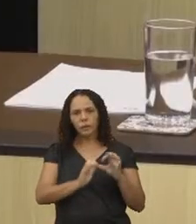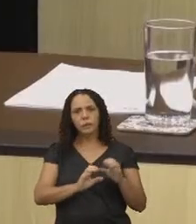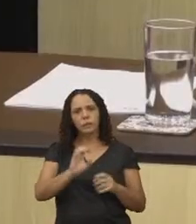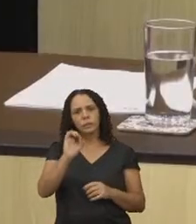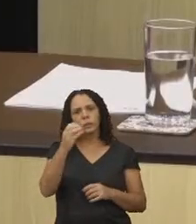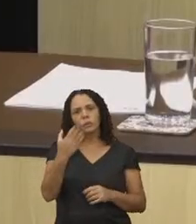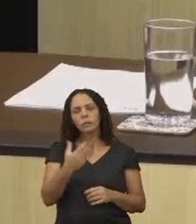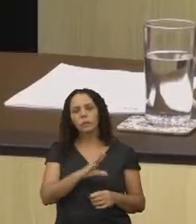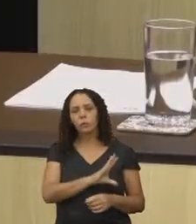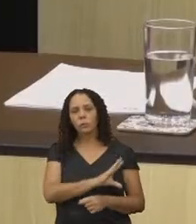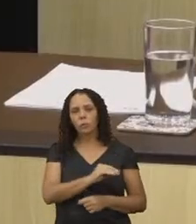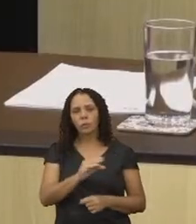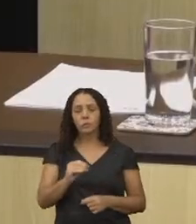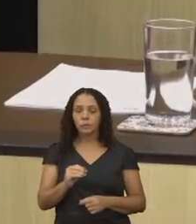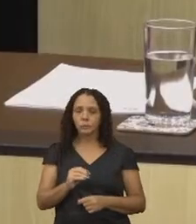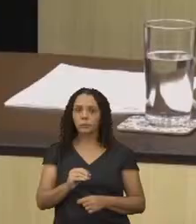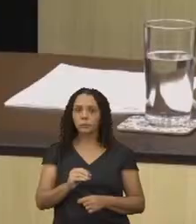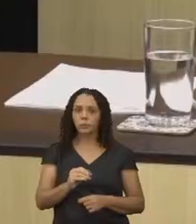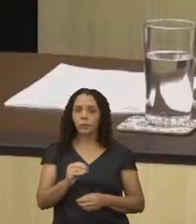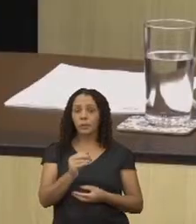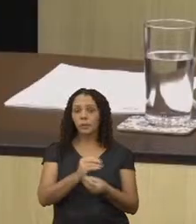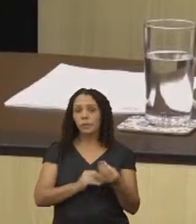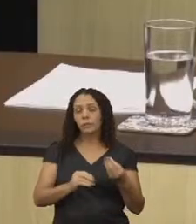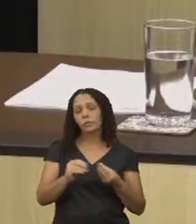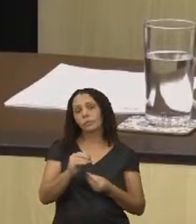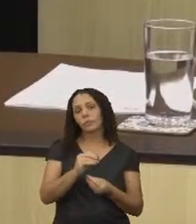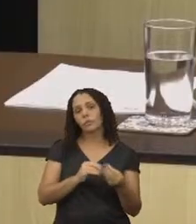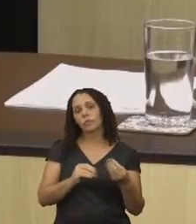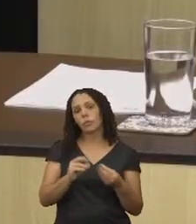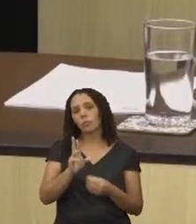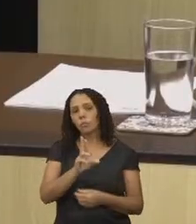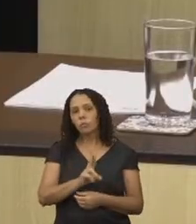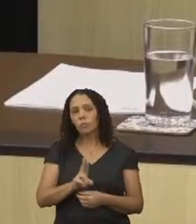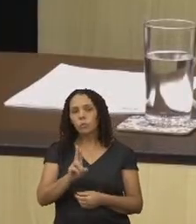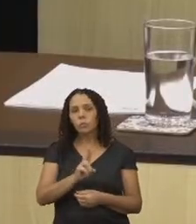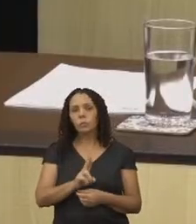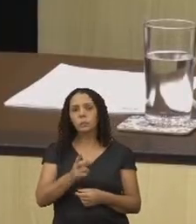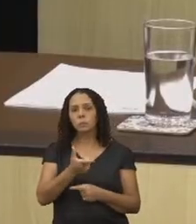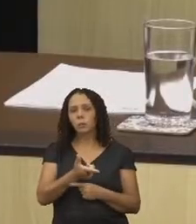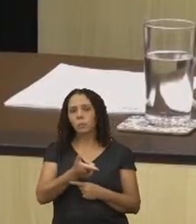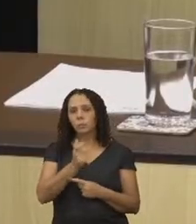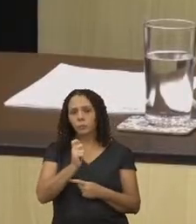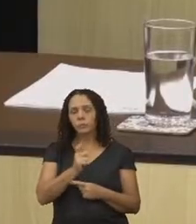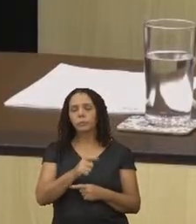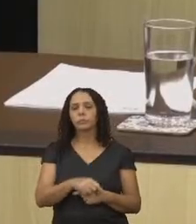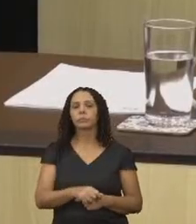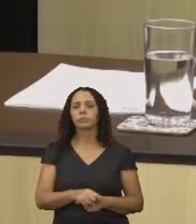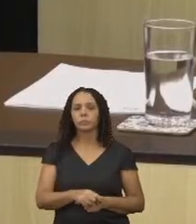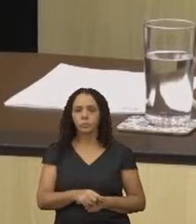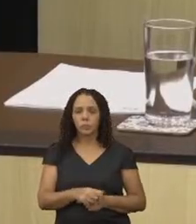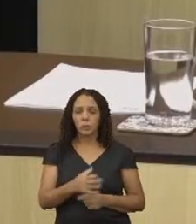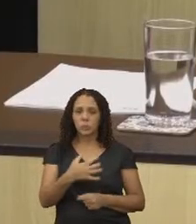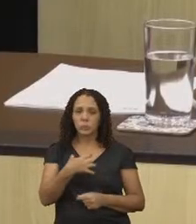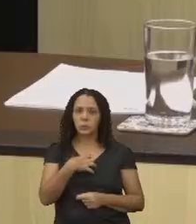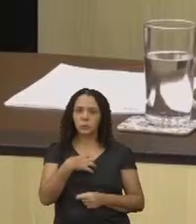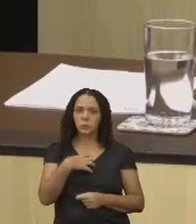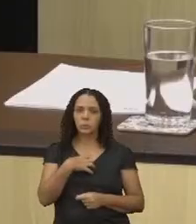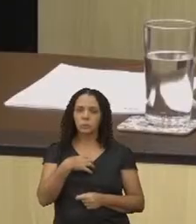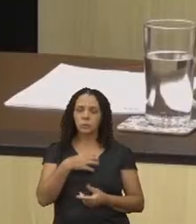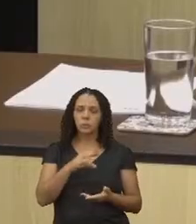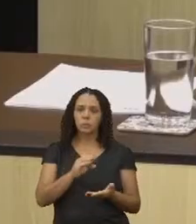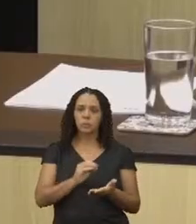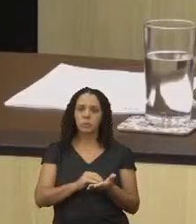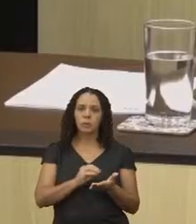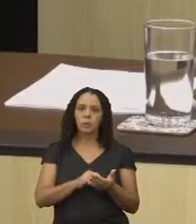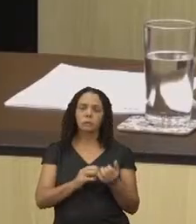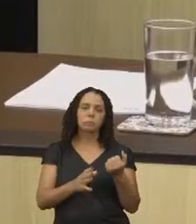entre adolescentes que possivelmente envolveu a utilização de armas de fogo, gerando um sentimento de insegurança